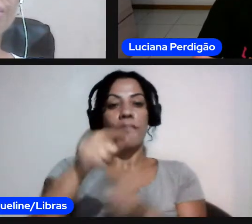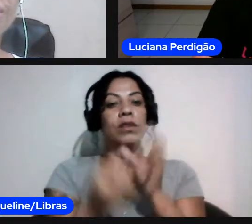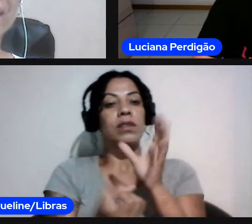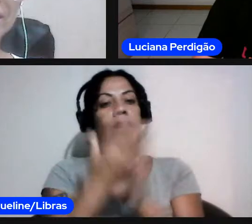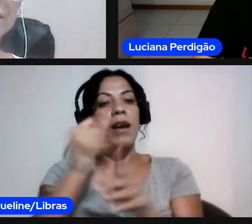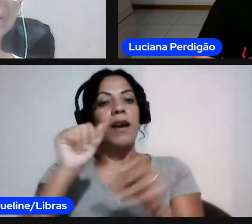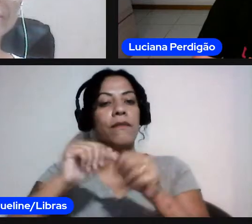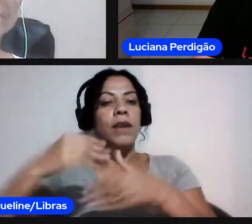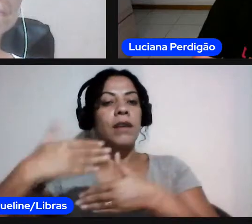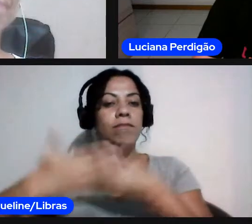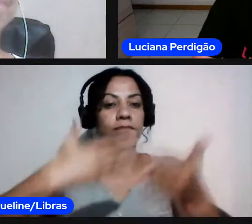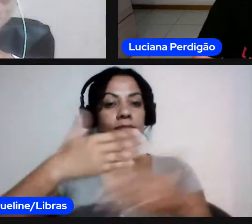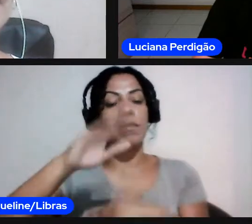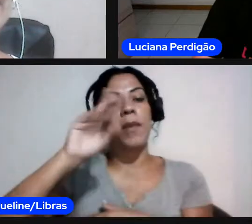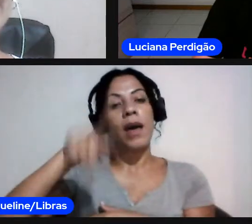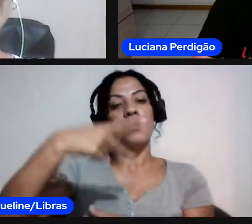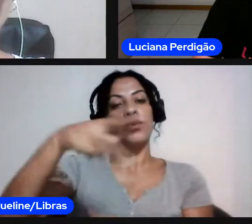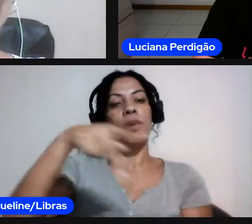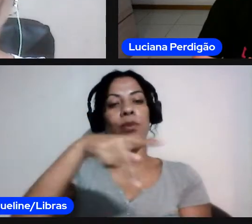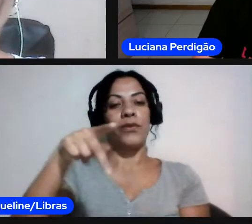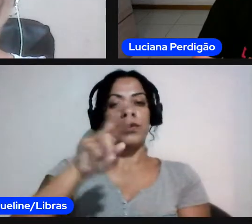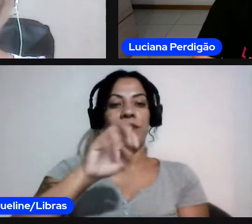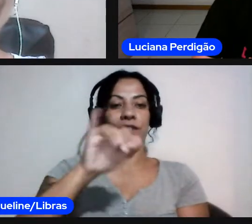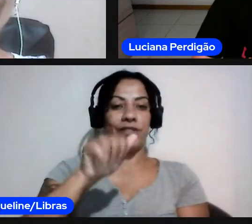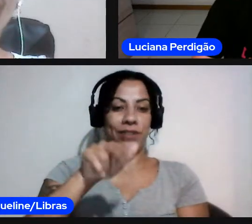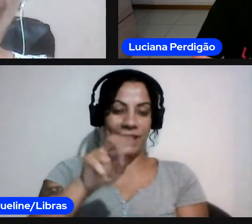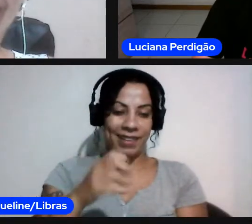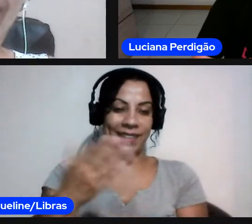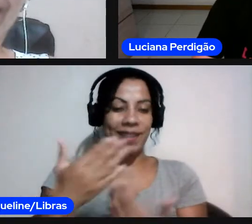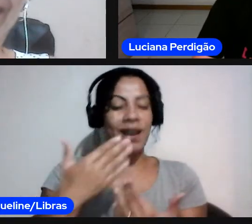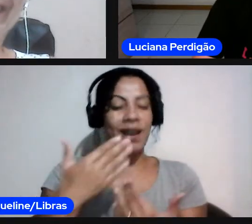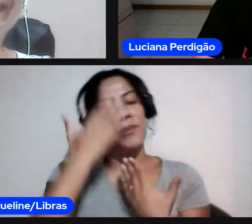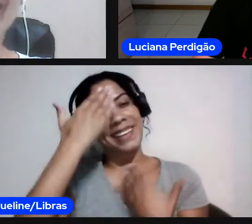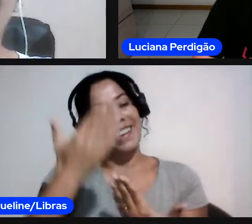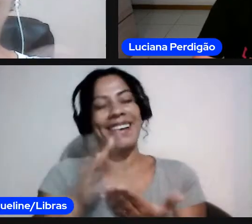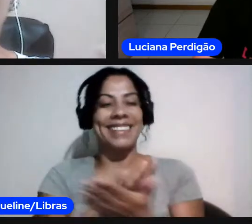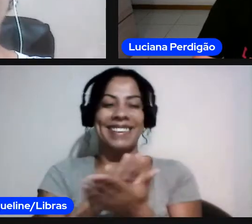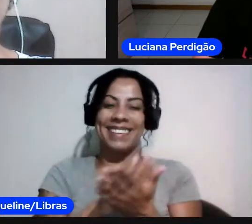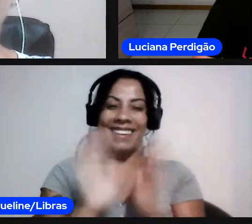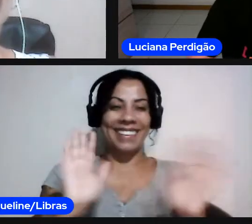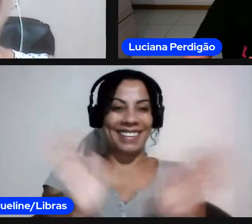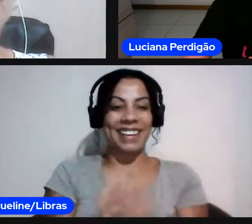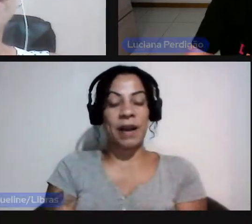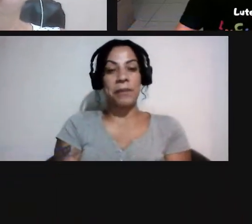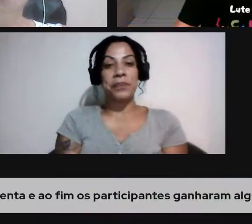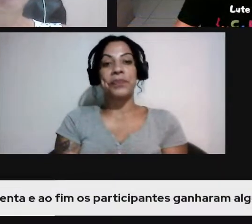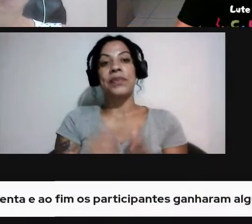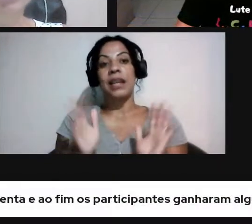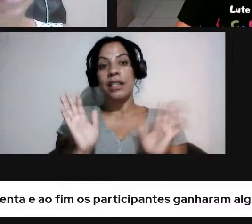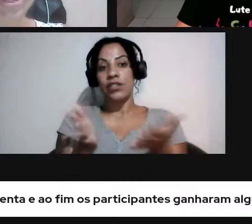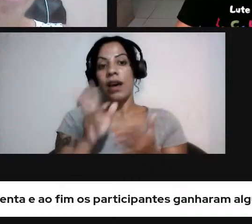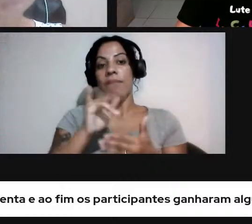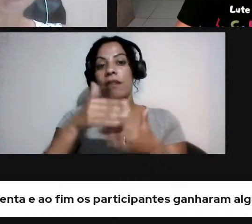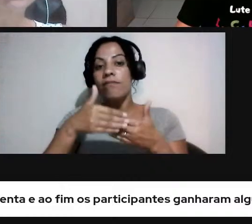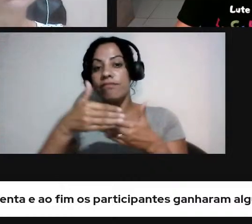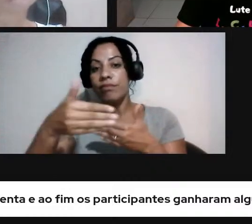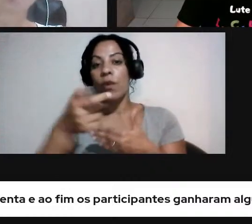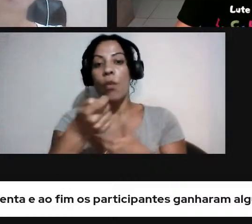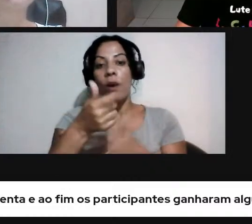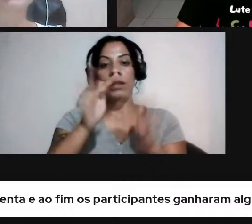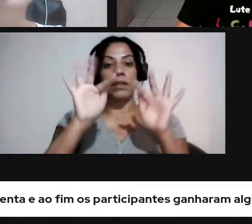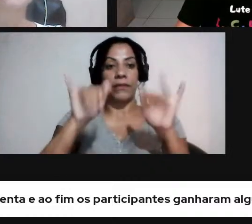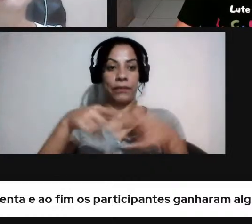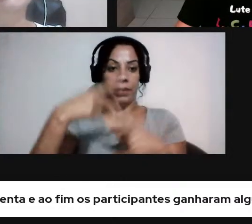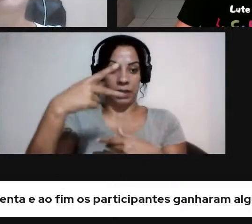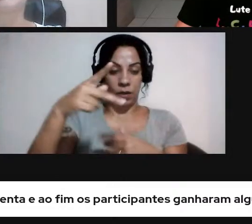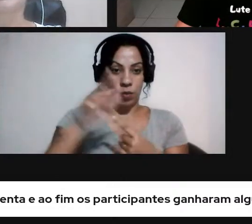da professora Rejane. Obrigada. Nada. Agora a gente já está, sim, caminhando para o final. Então,